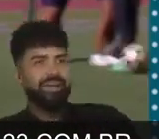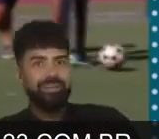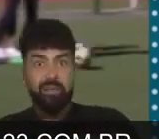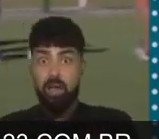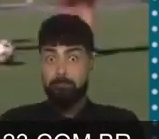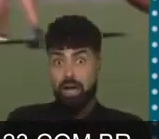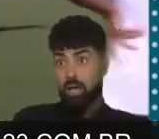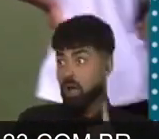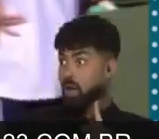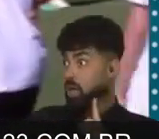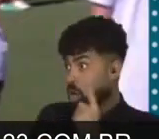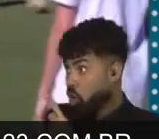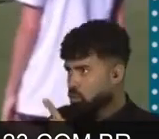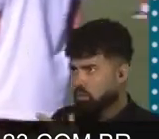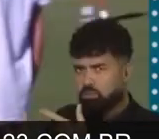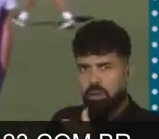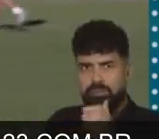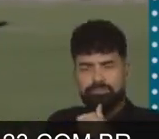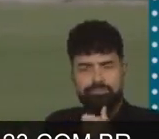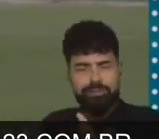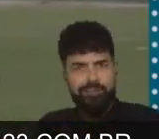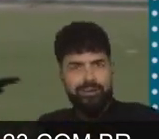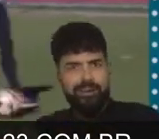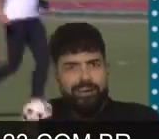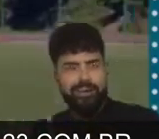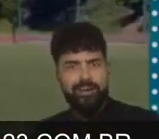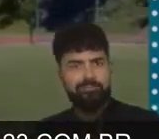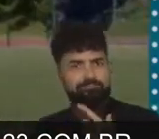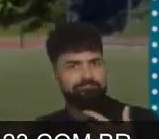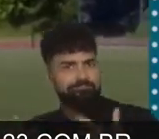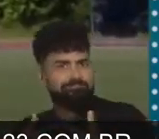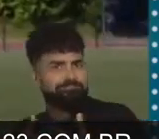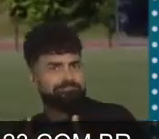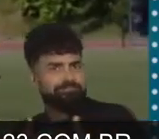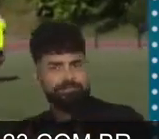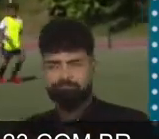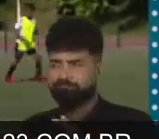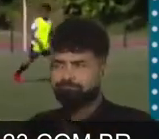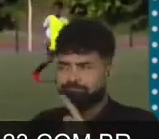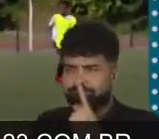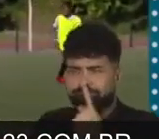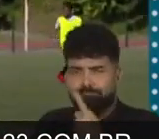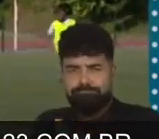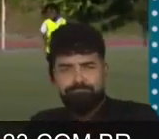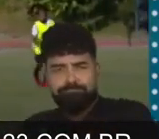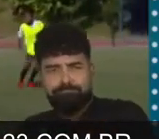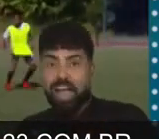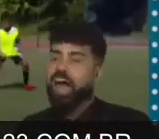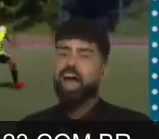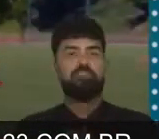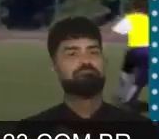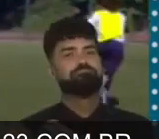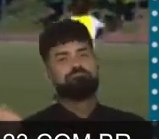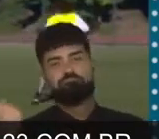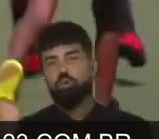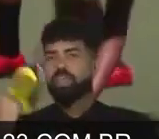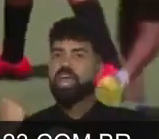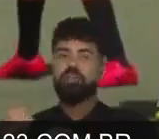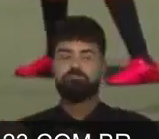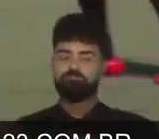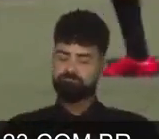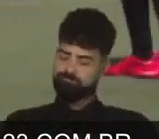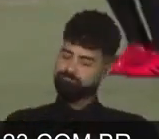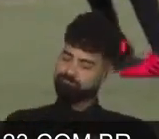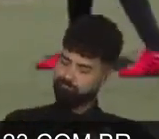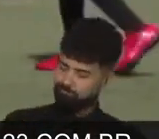encontram um grupo com proximidades, né? Que criam conexões, criam laços afetivos, elas se empoderam, elas